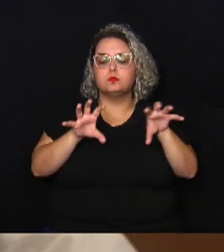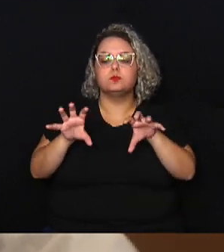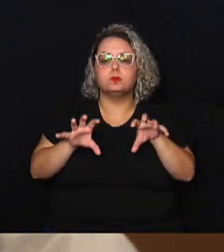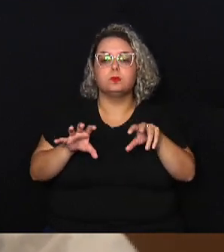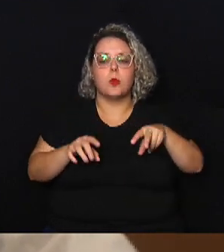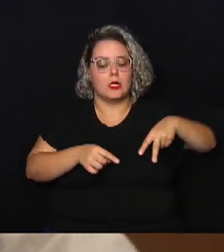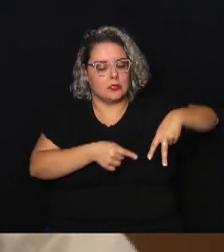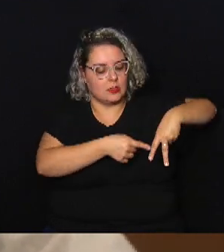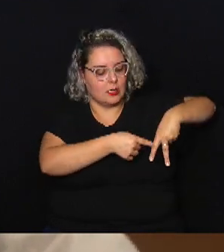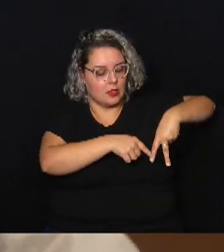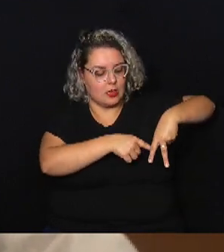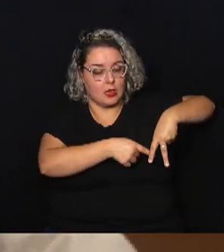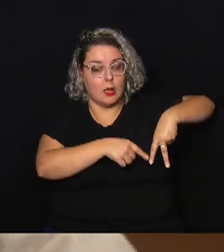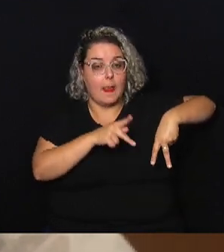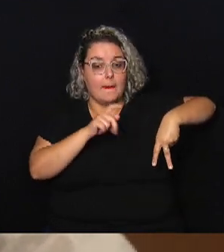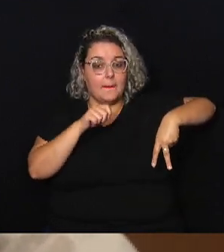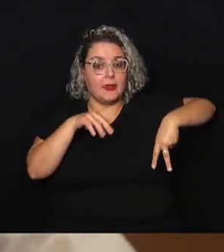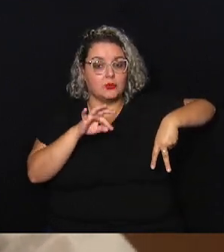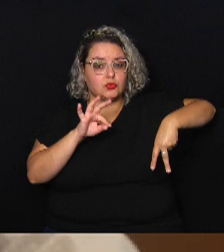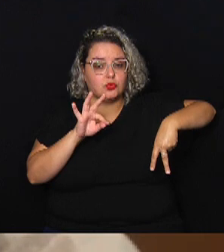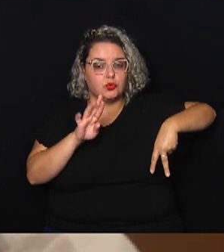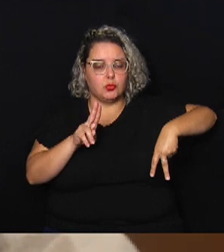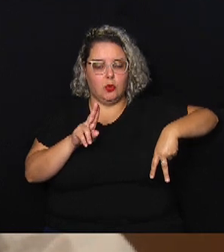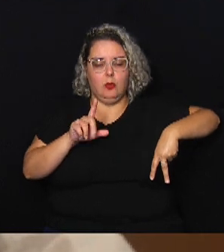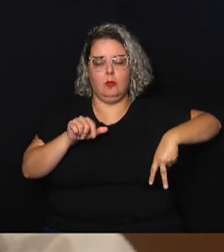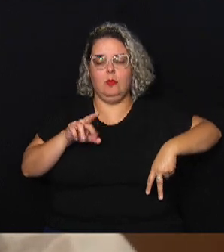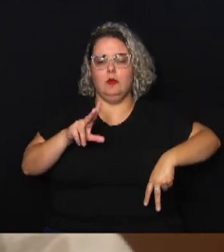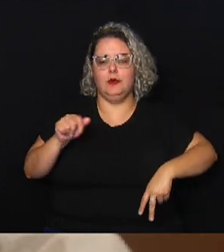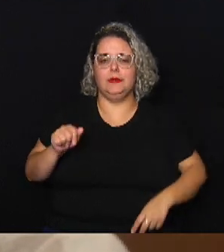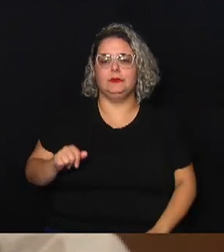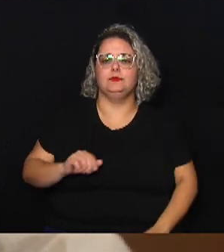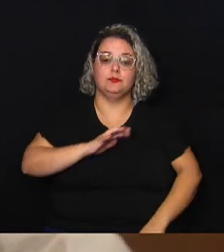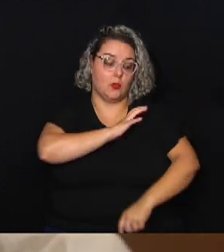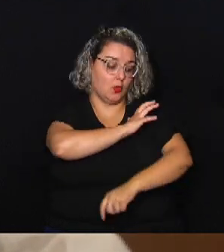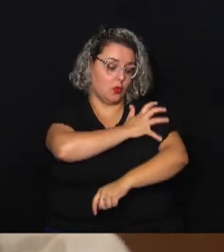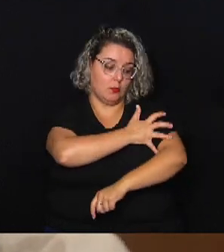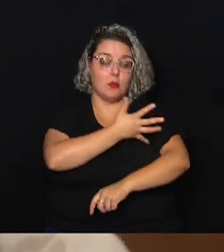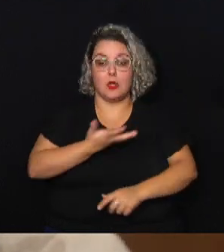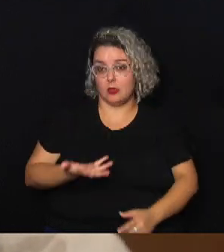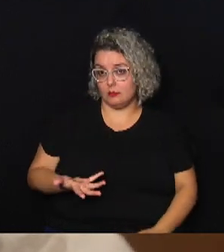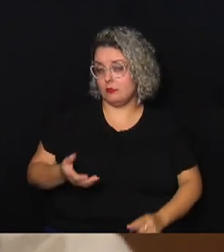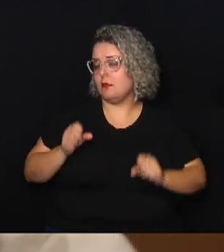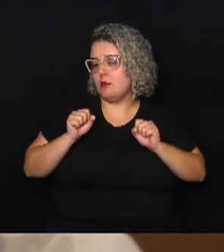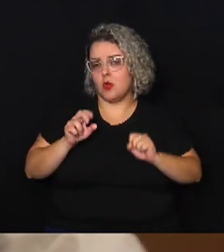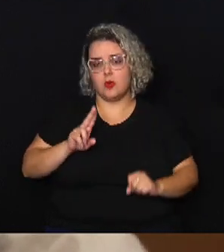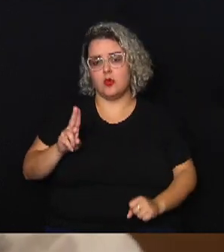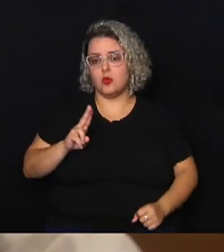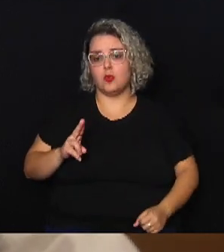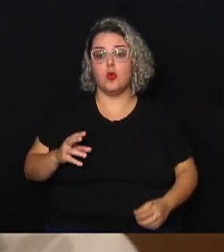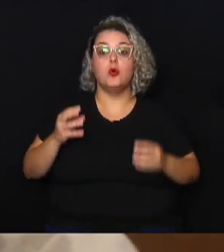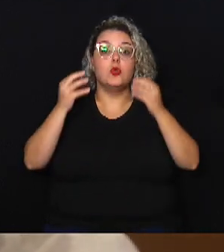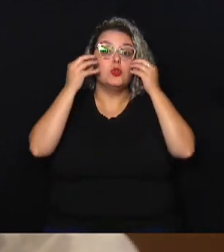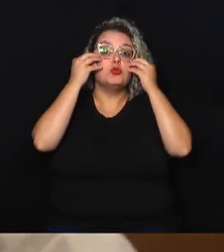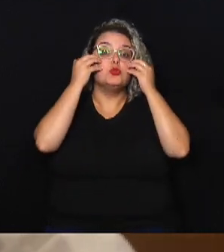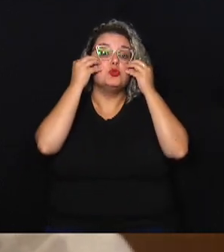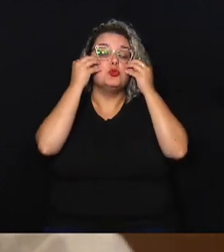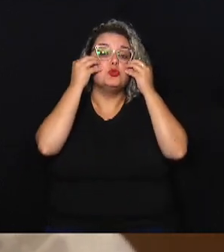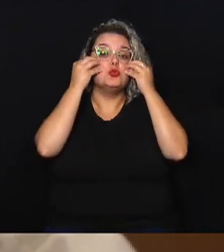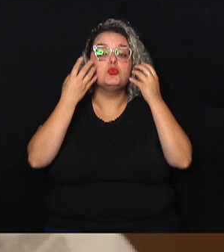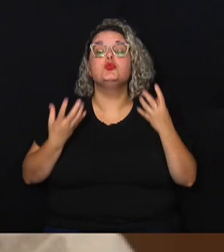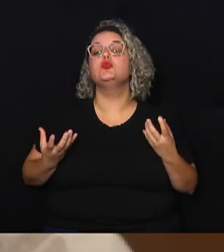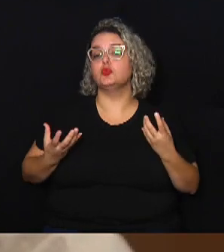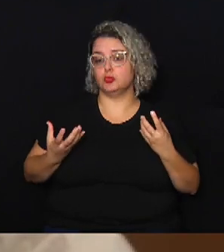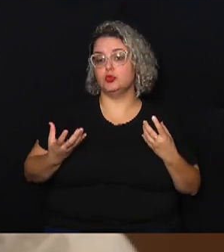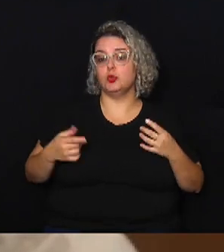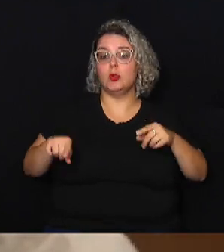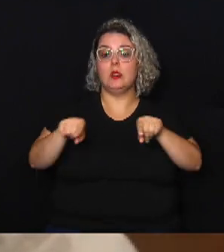panturrilha, braços. Então, tem várias localizações que também podem ser usados os implantes de silicone no rosto. E também